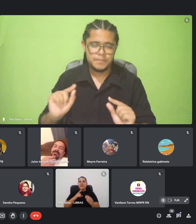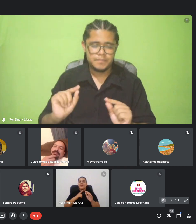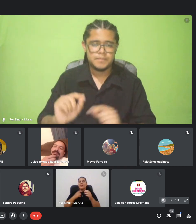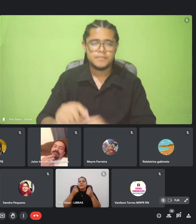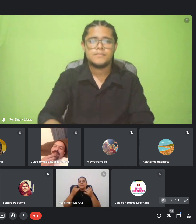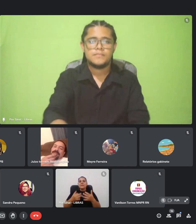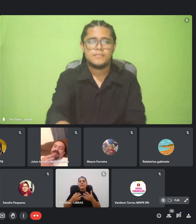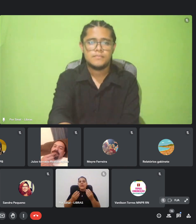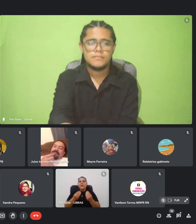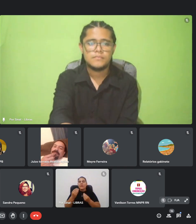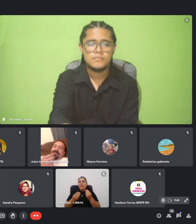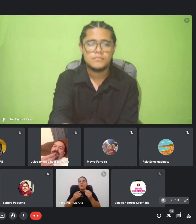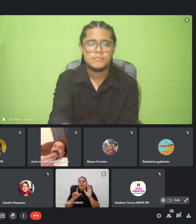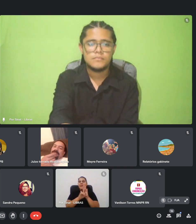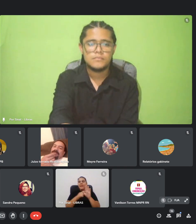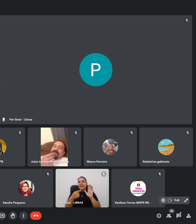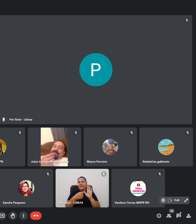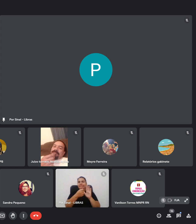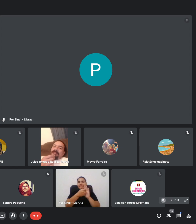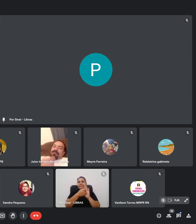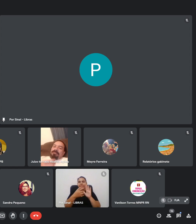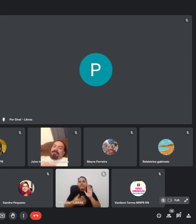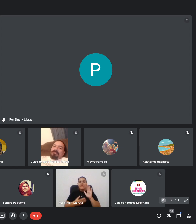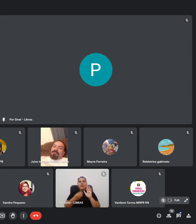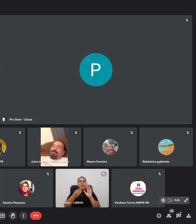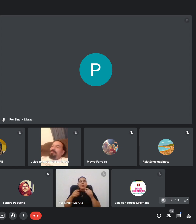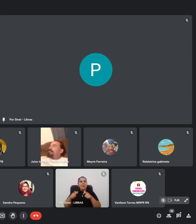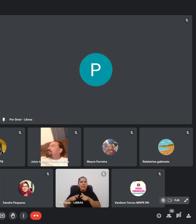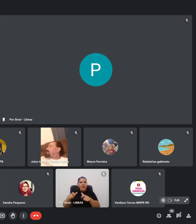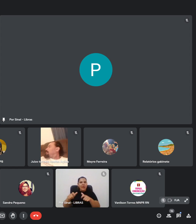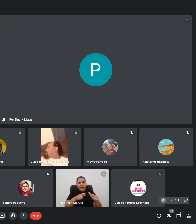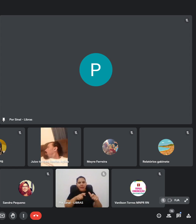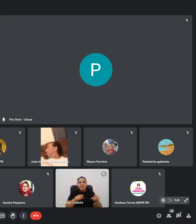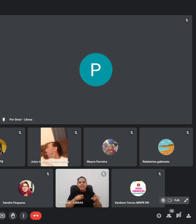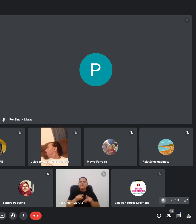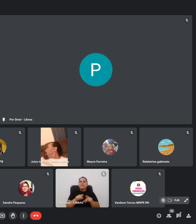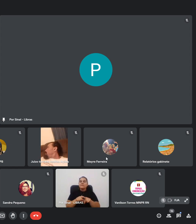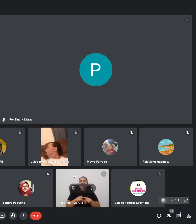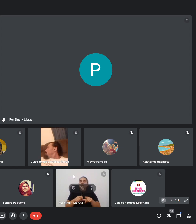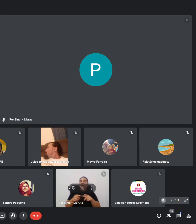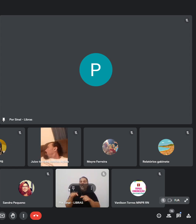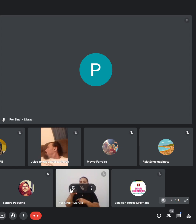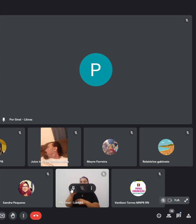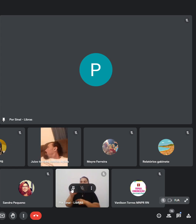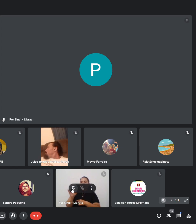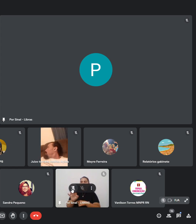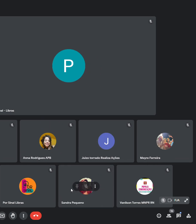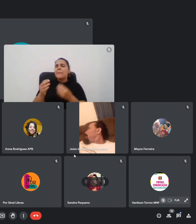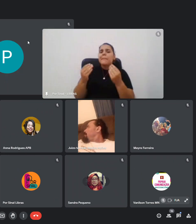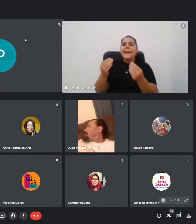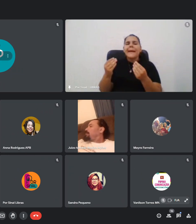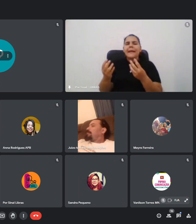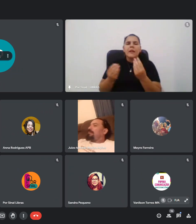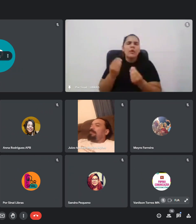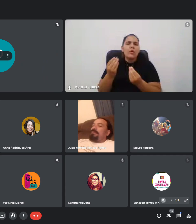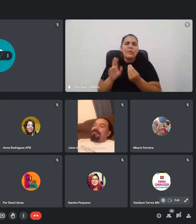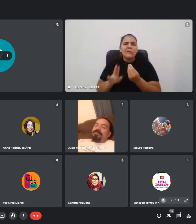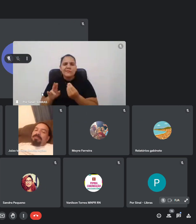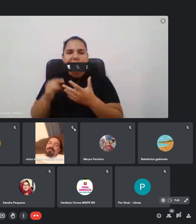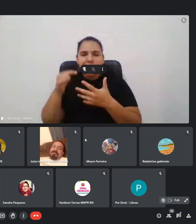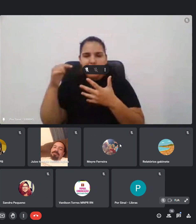audiovisual, salas de cinema, o que é possível fazer com aquele 70% de recurso operacional. E